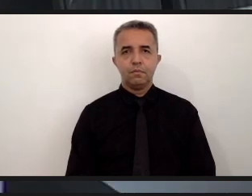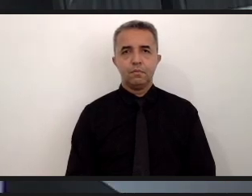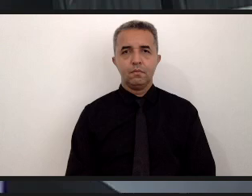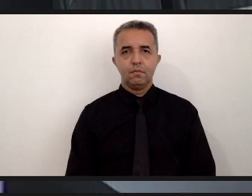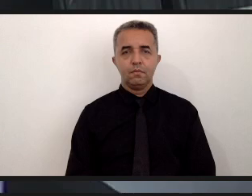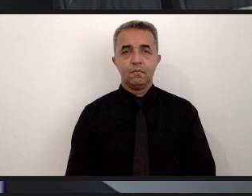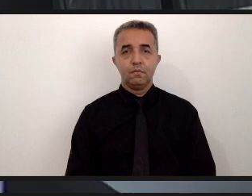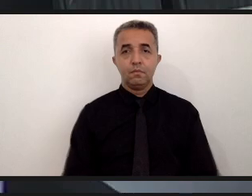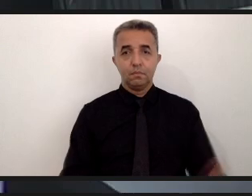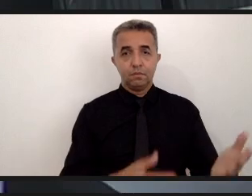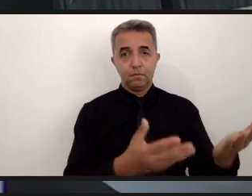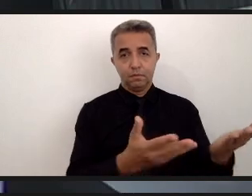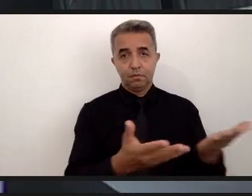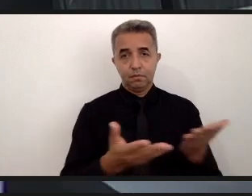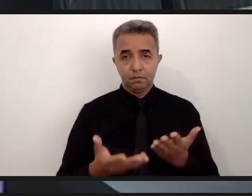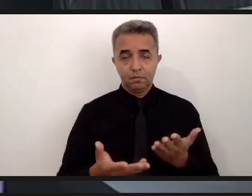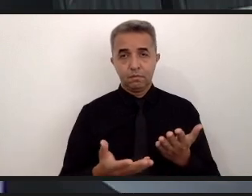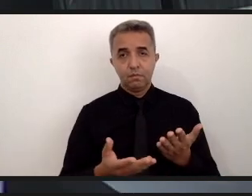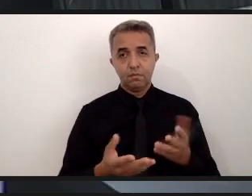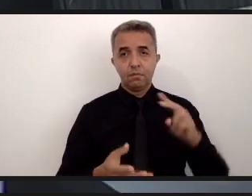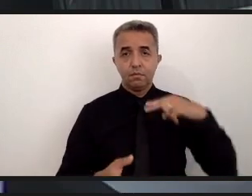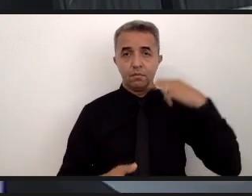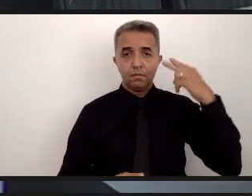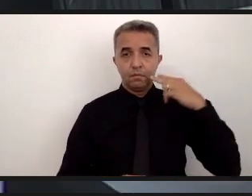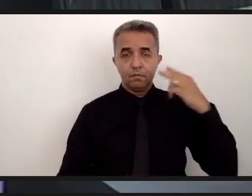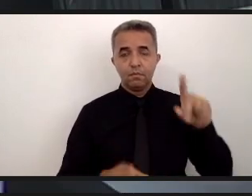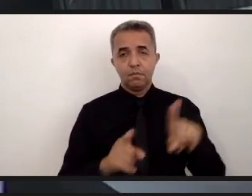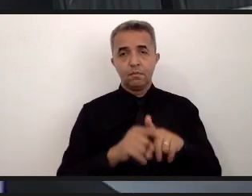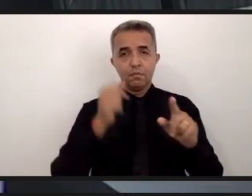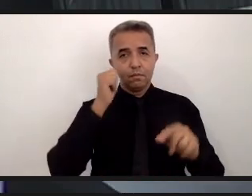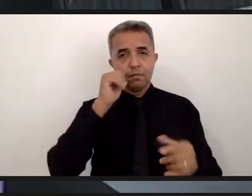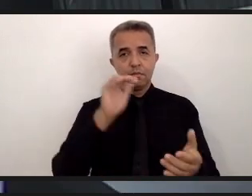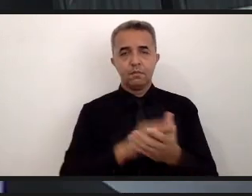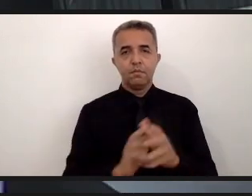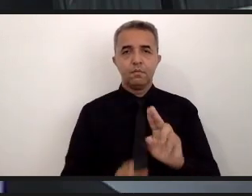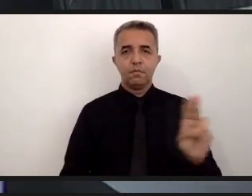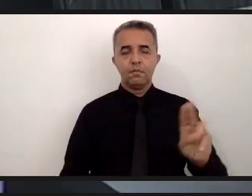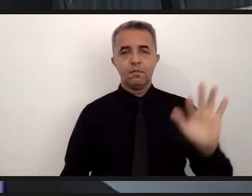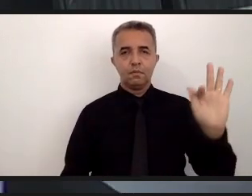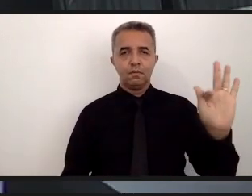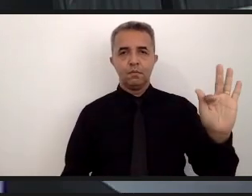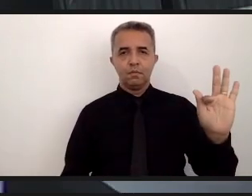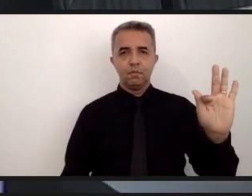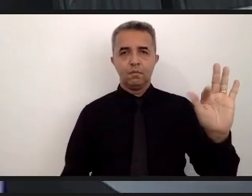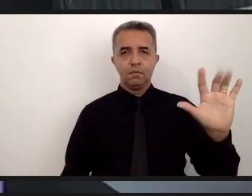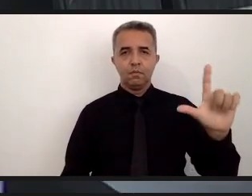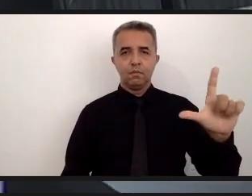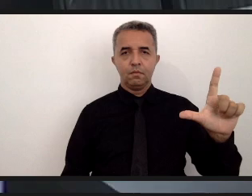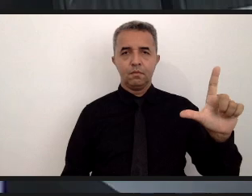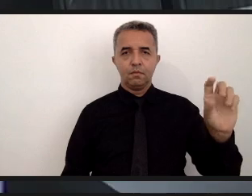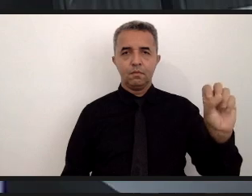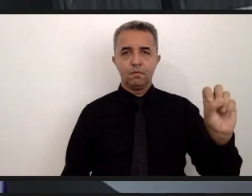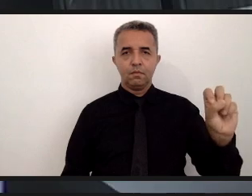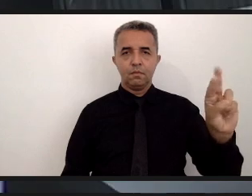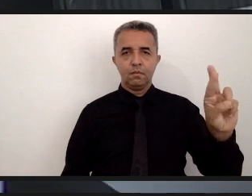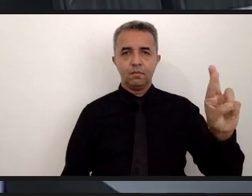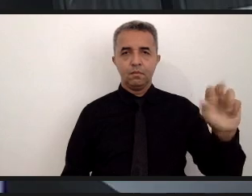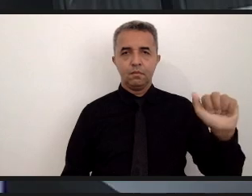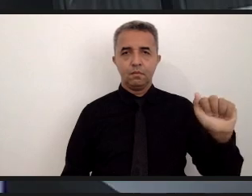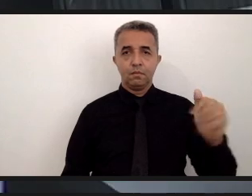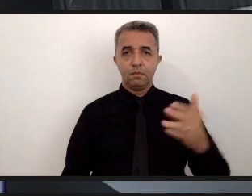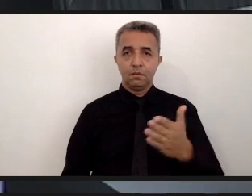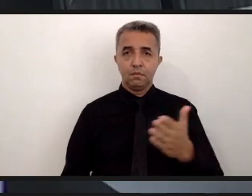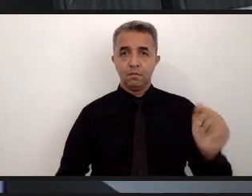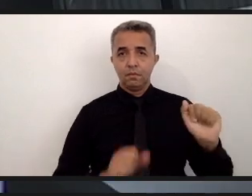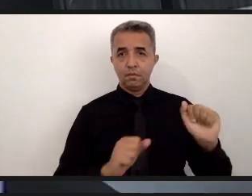Recebe também a sua moção da mão do nosso vereador e também da sua esposa, a senhora Flora Félix Loureiro Silva.